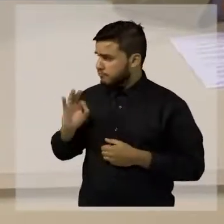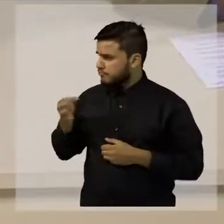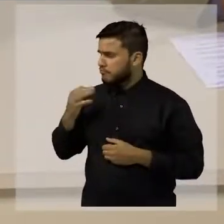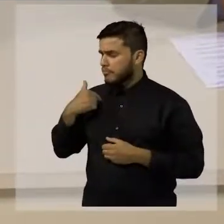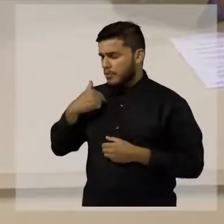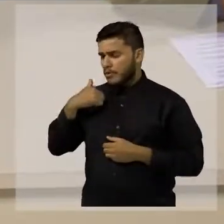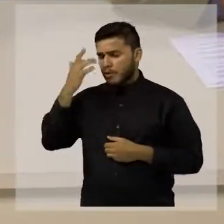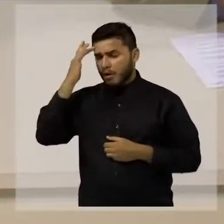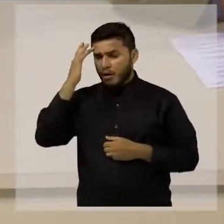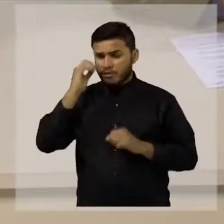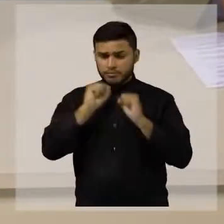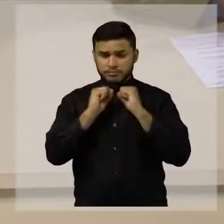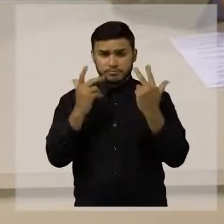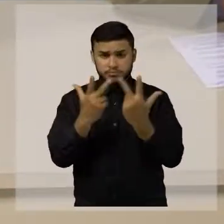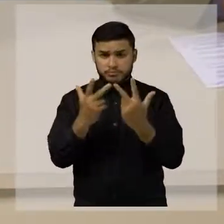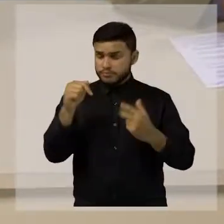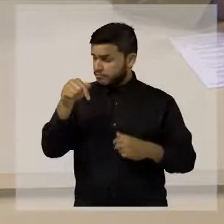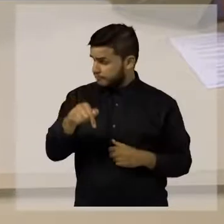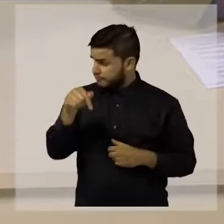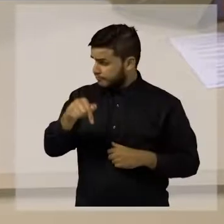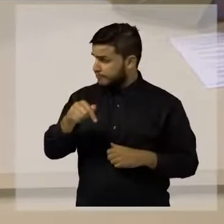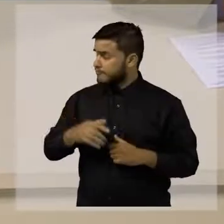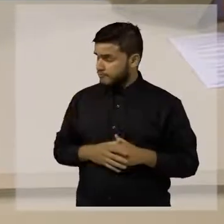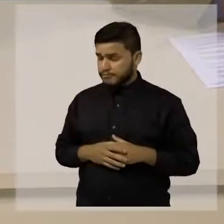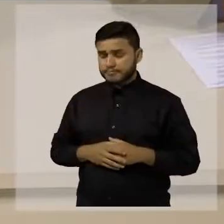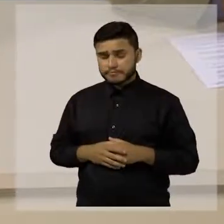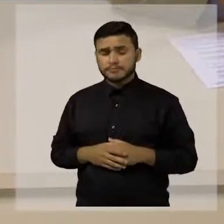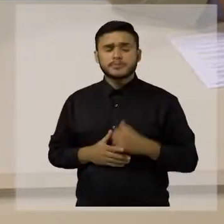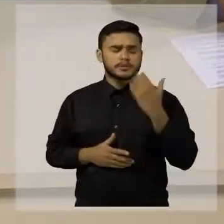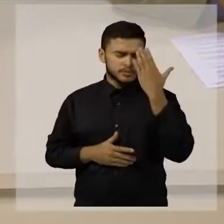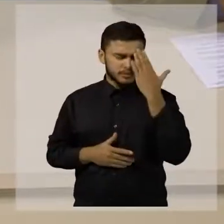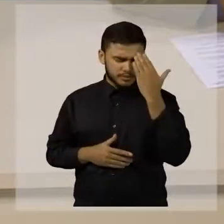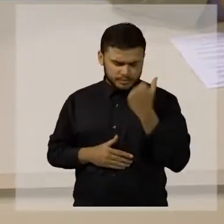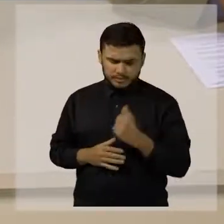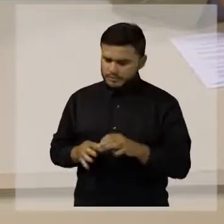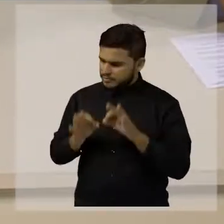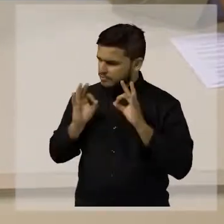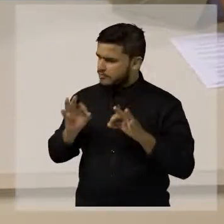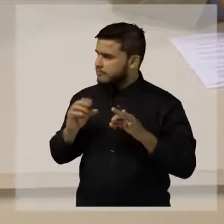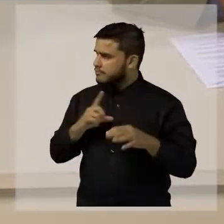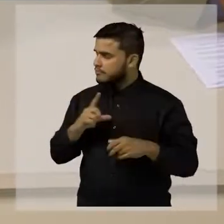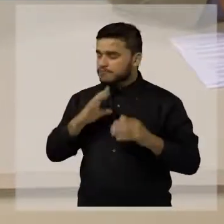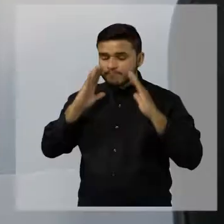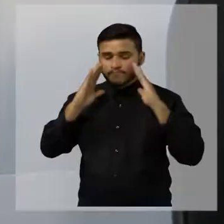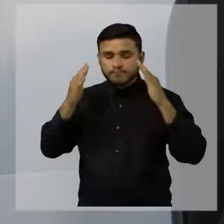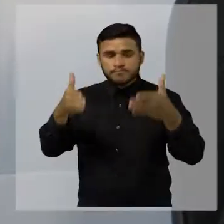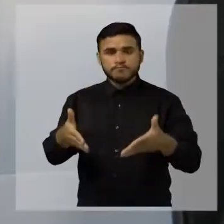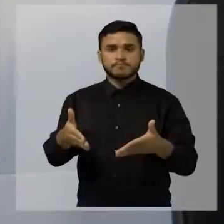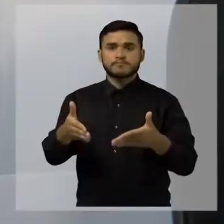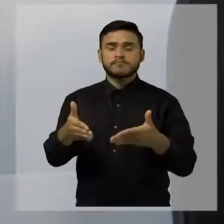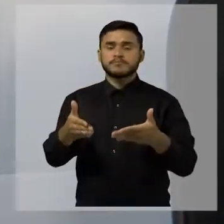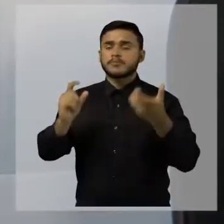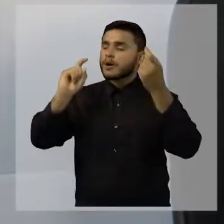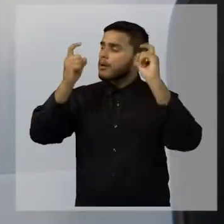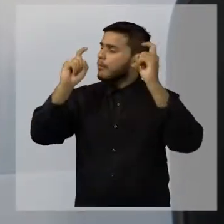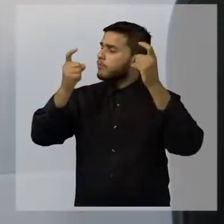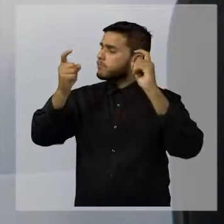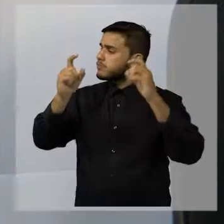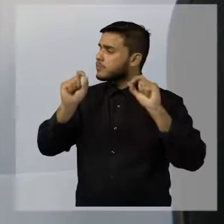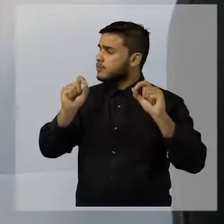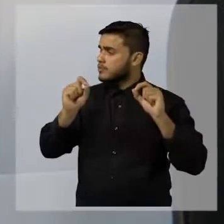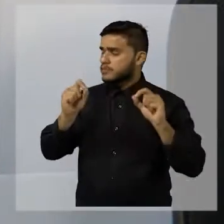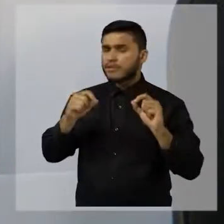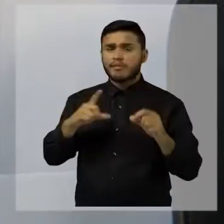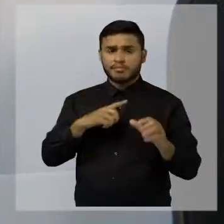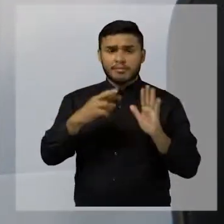especificamente, a Câmara Municipal de Fortaleza, ela tem entrado mais na discussão da